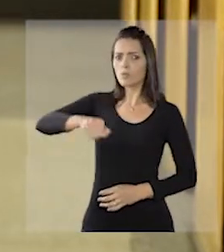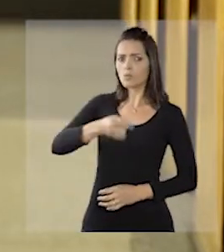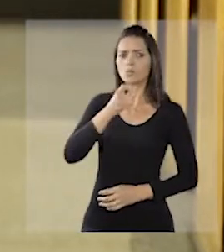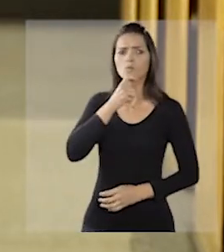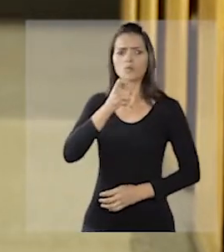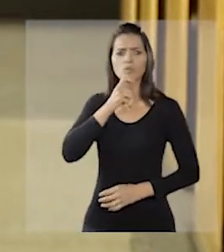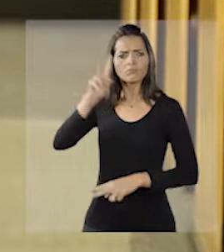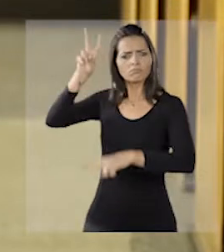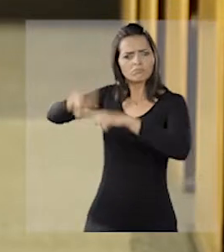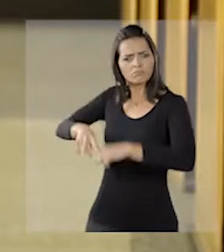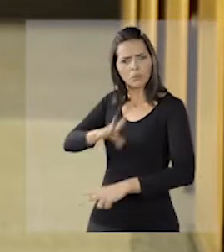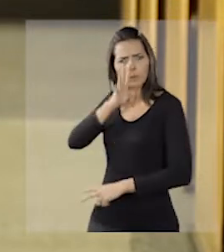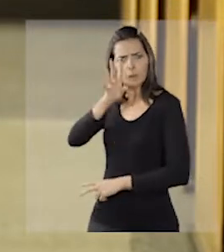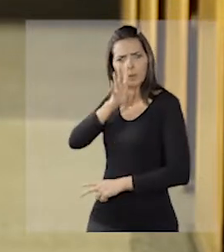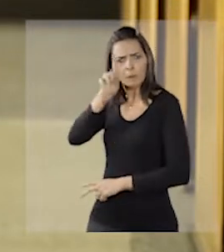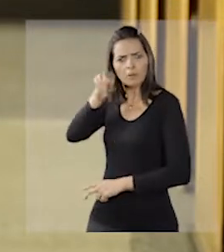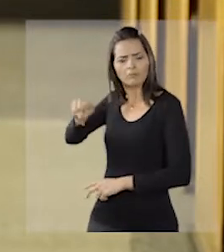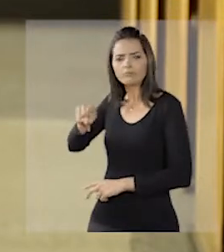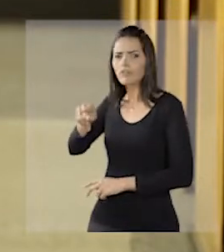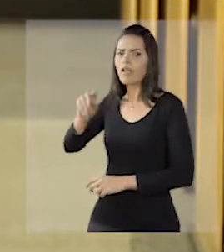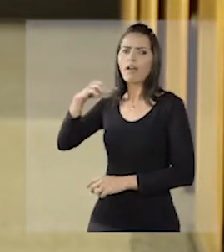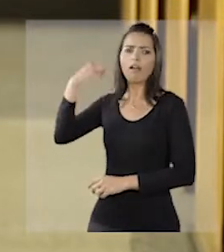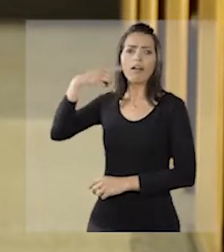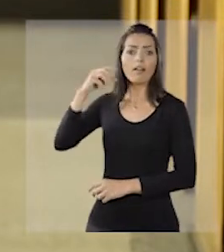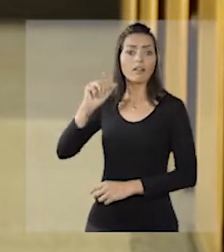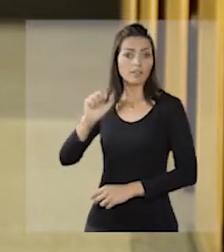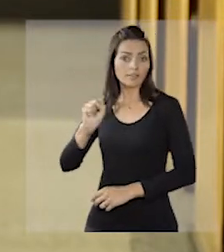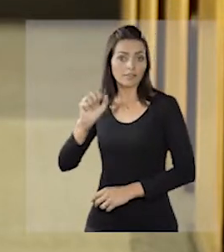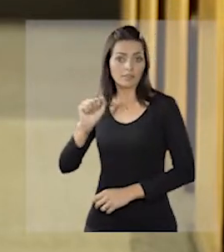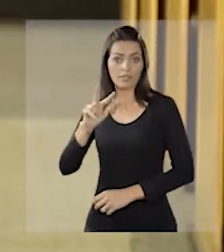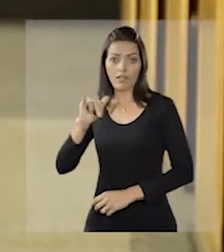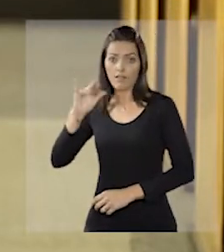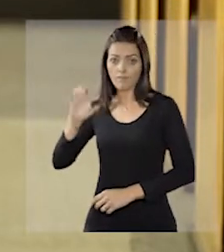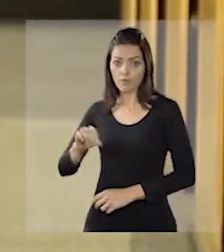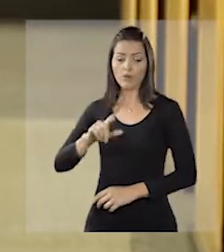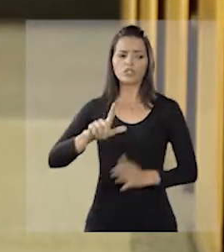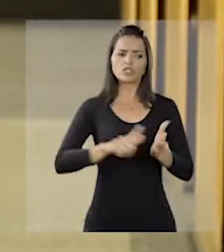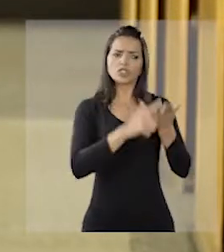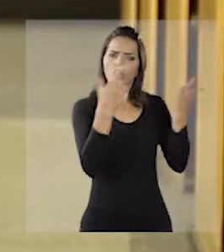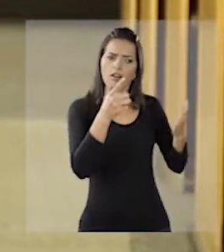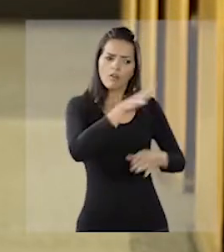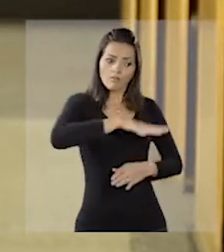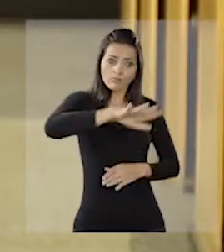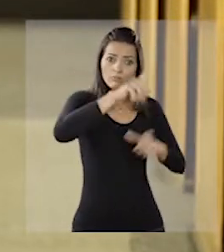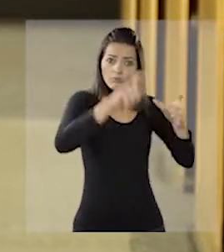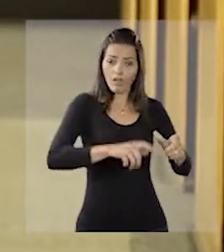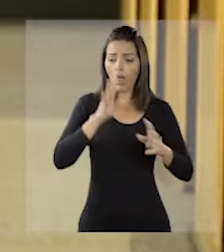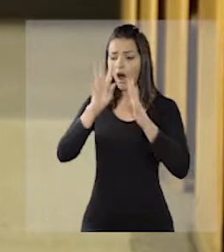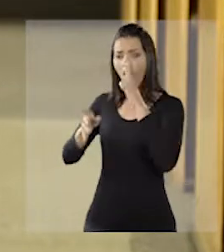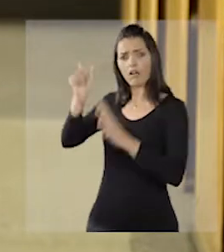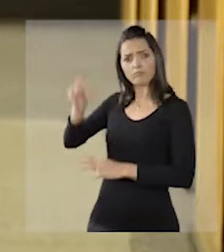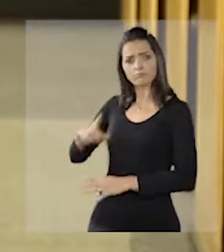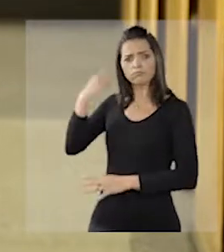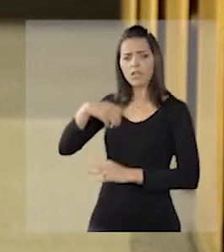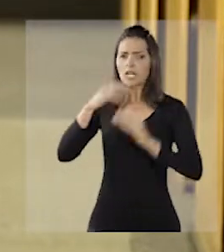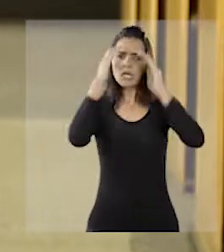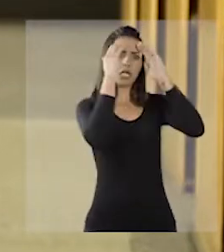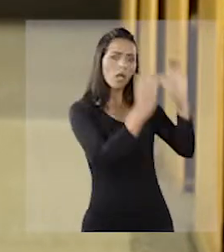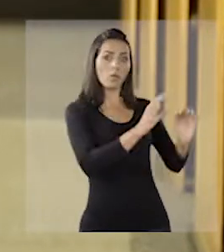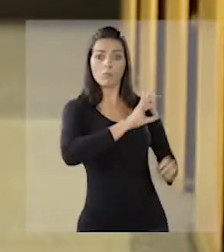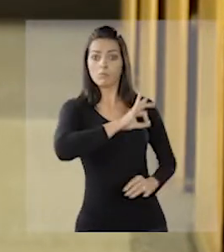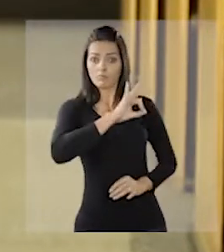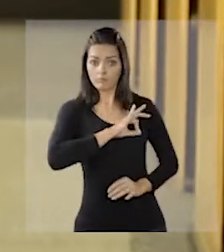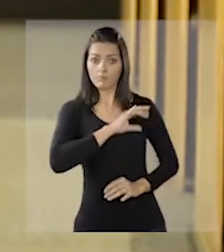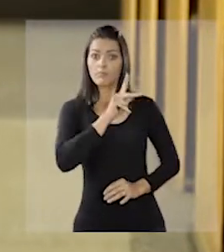forma arbitrária o advogado Sávio Delano. Segundo informações de jornais locais, ele foi acusado de desacatar um